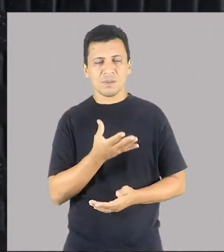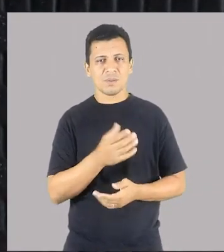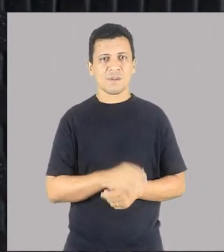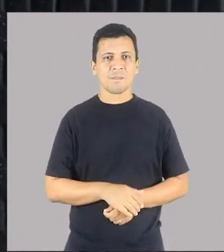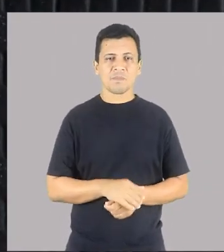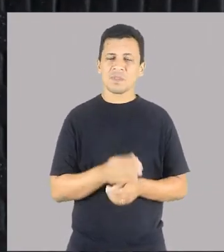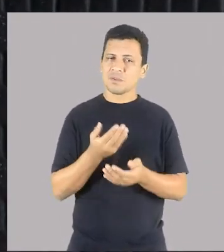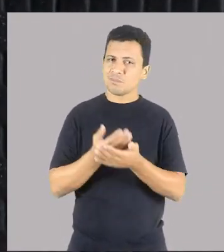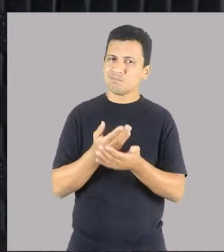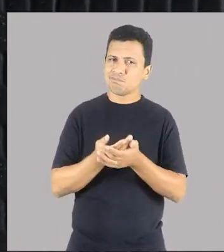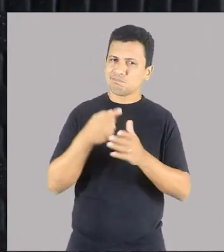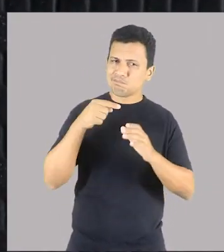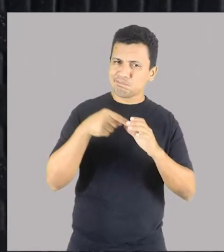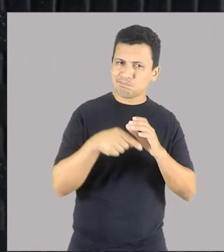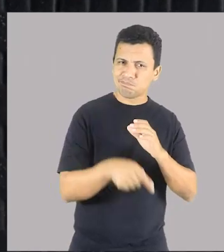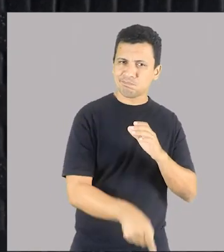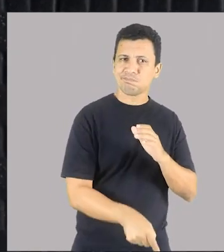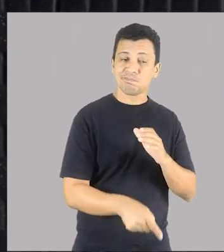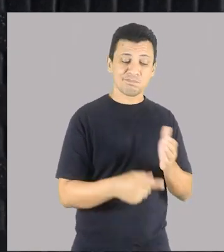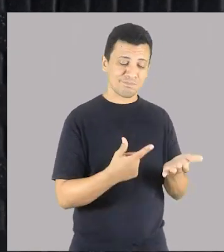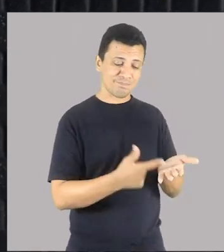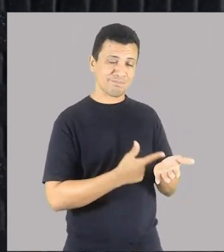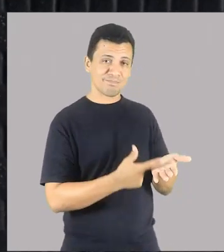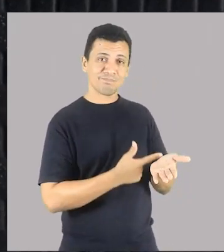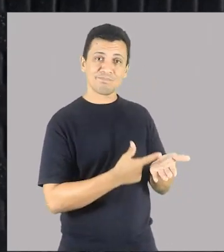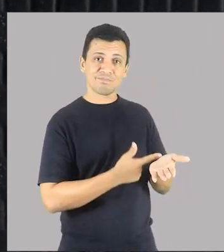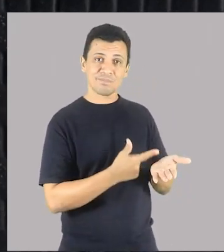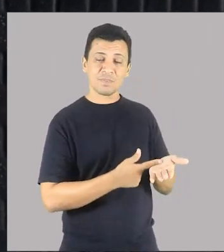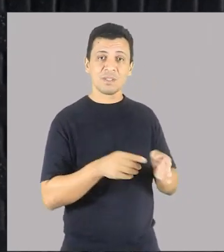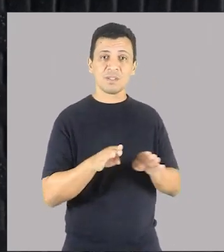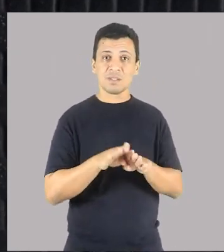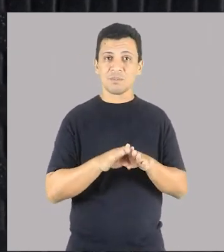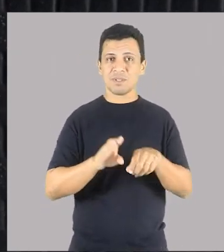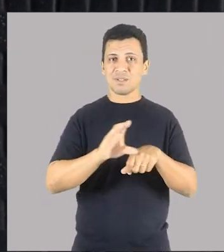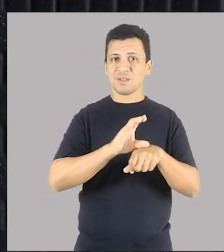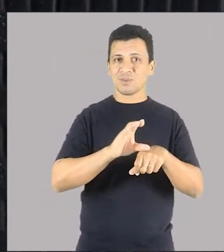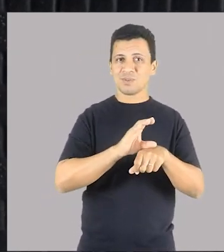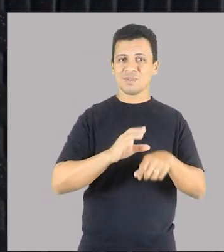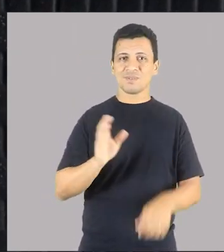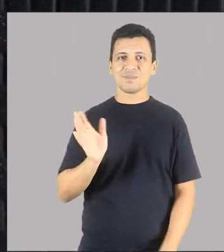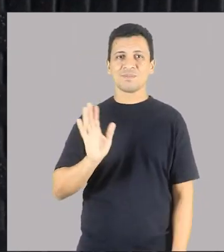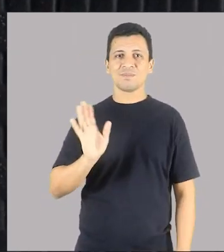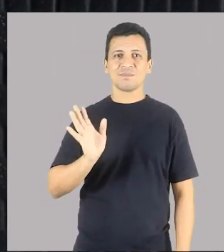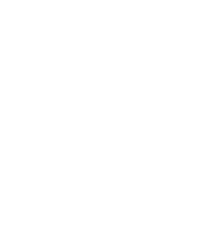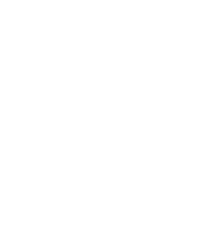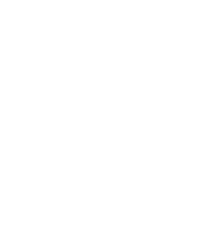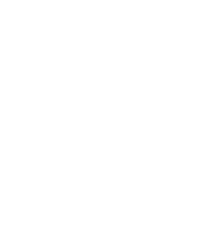aprofundem eles nas nossas apostilas e na Constituição. Até mais.